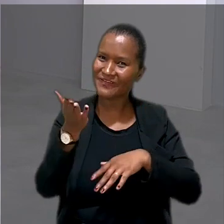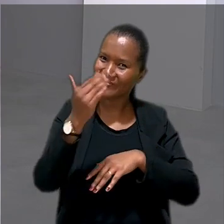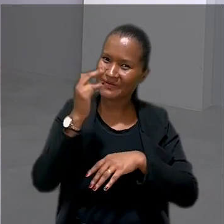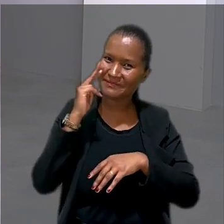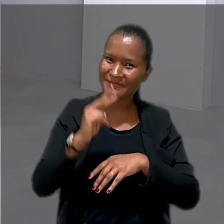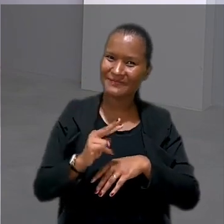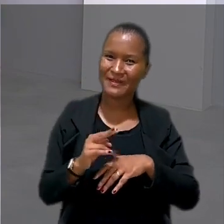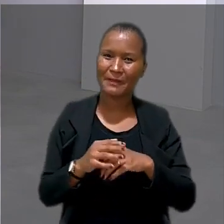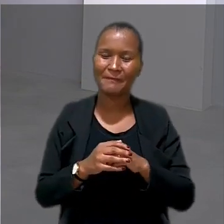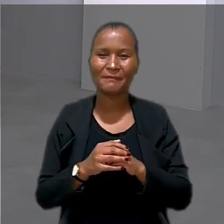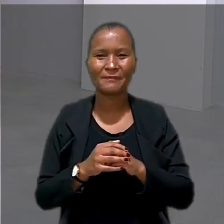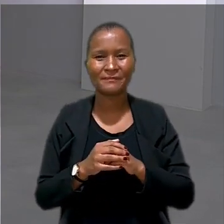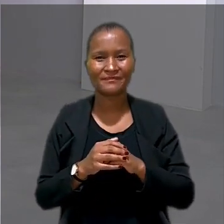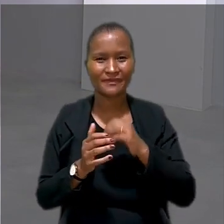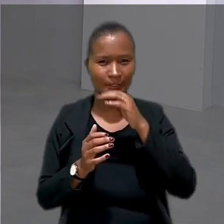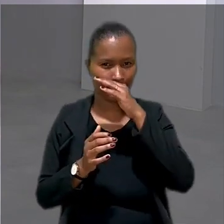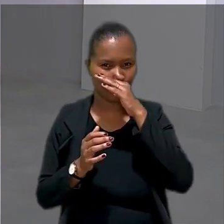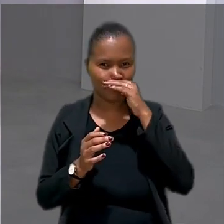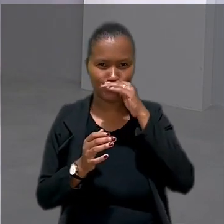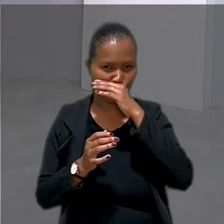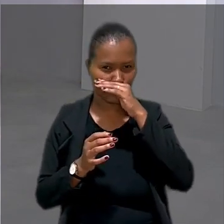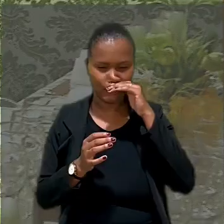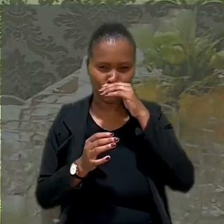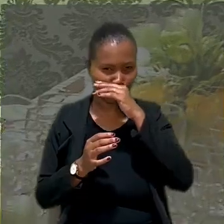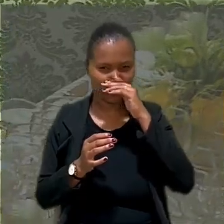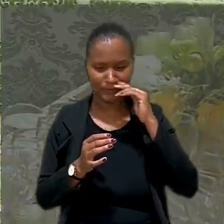homenageá-los. Vamos assistir agora.